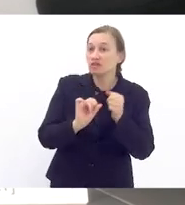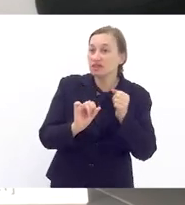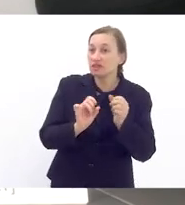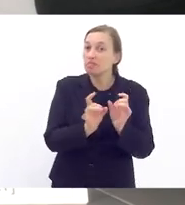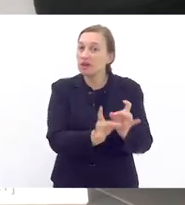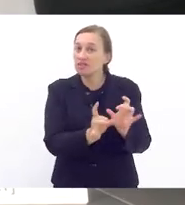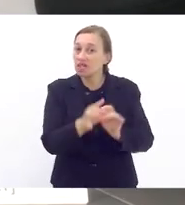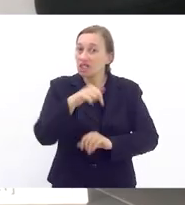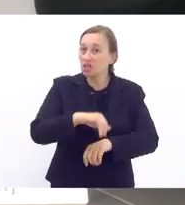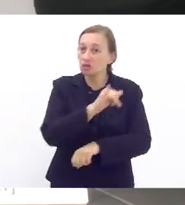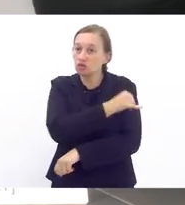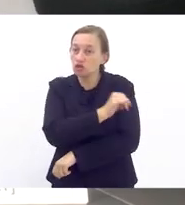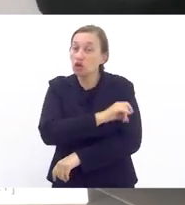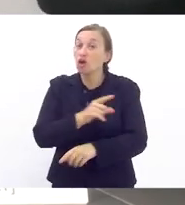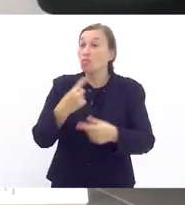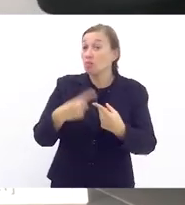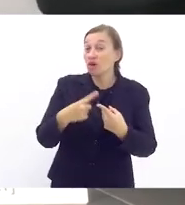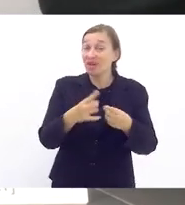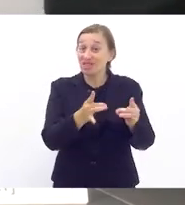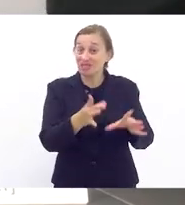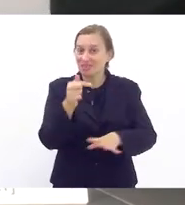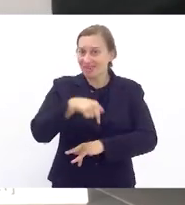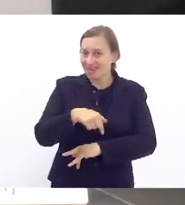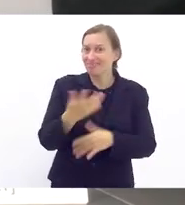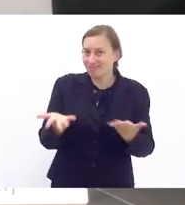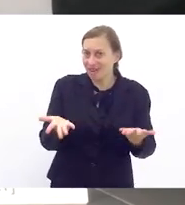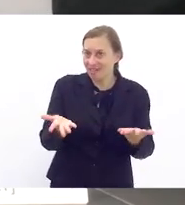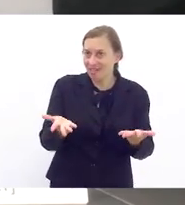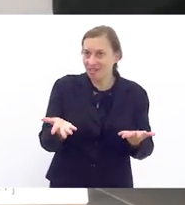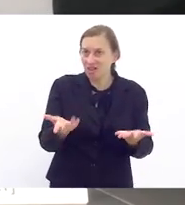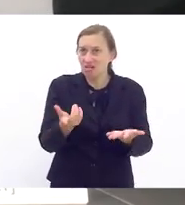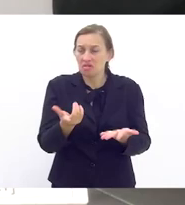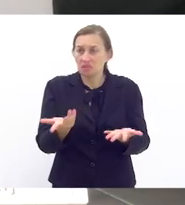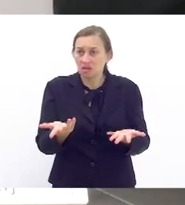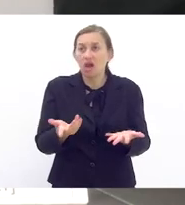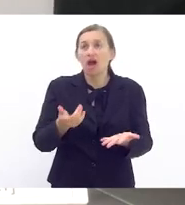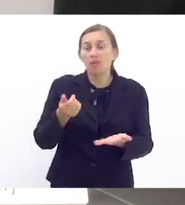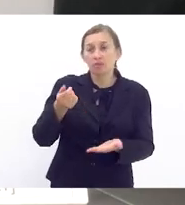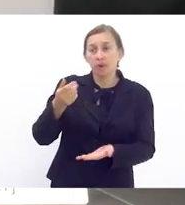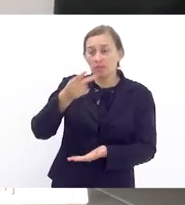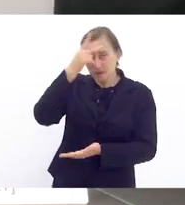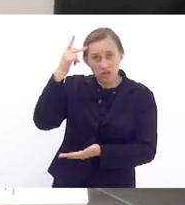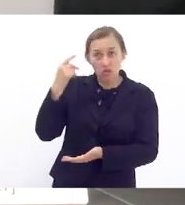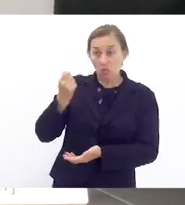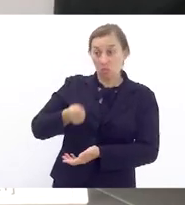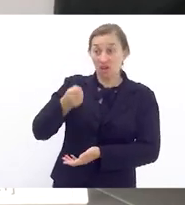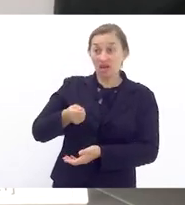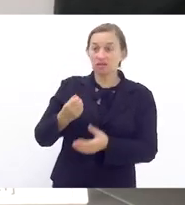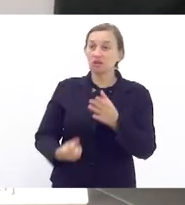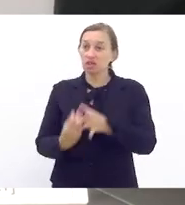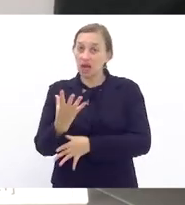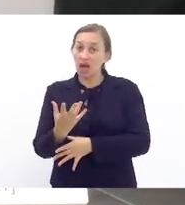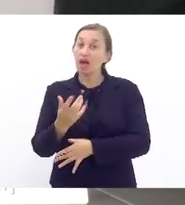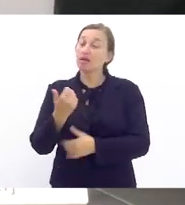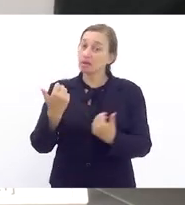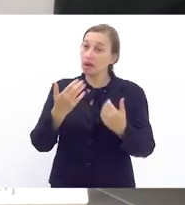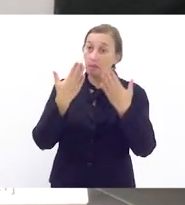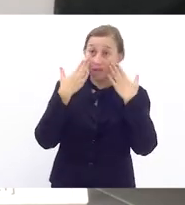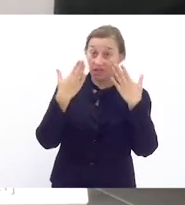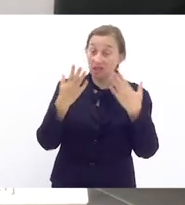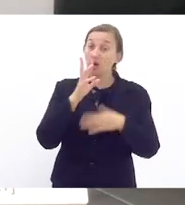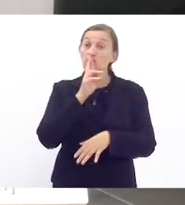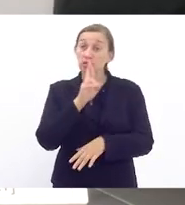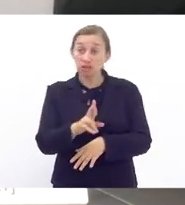Rio de Janeiro, porque afinal de contas eles comercializam aqui, né? Não precisa criar custo nenhum, a pessoa já tem a obrigação de fazer, tem que apresentar o resultado dele, independente dessas